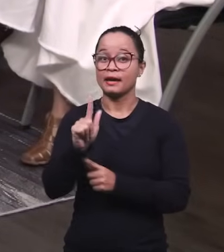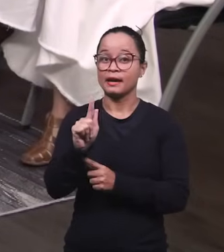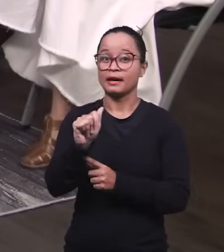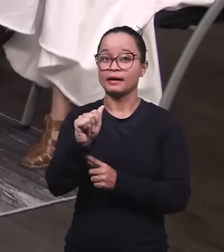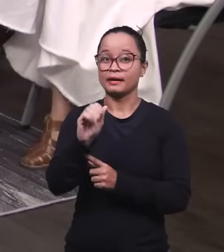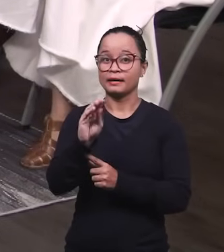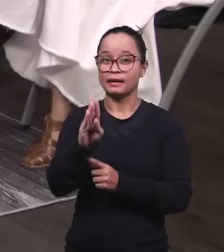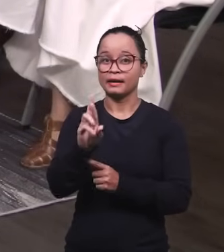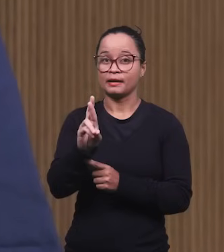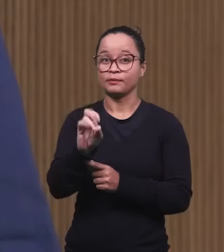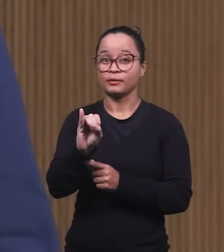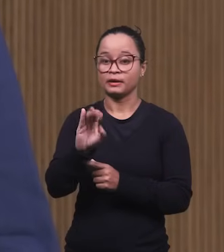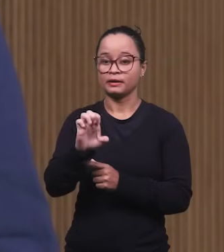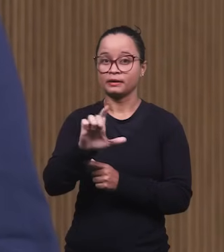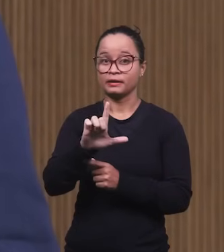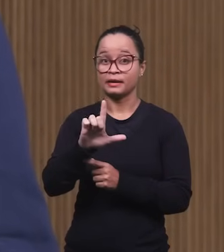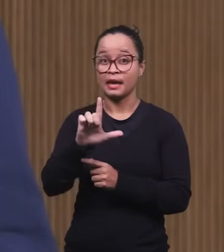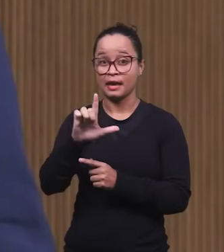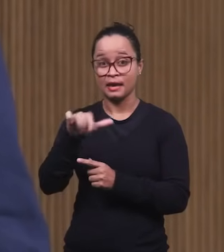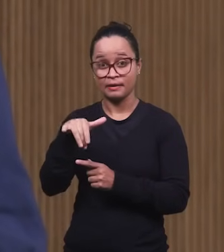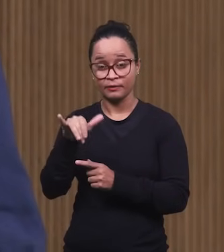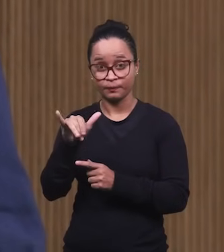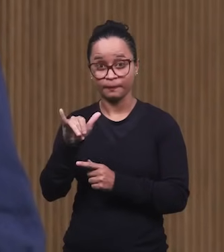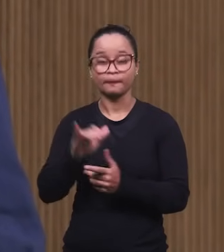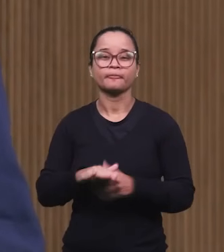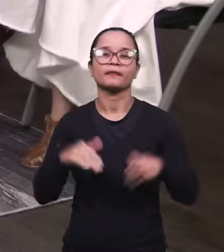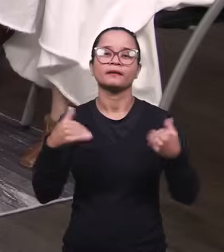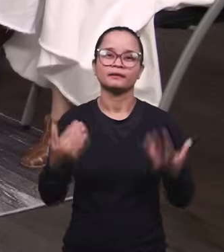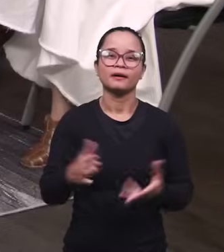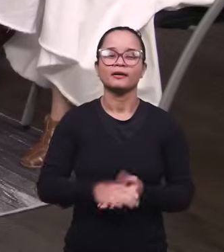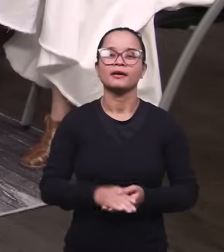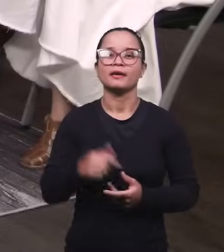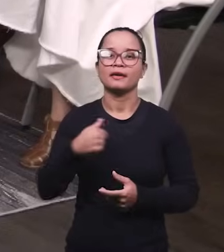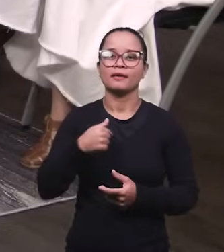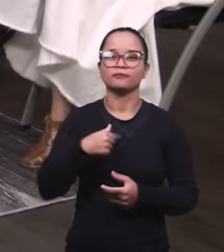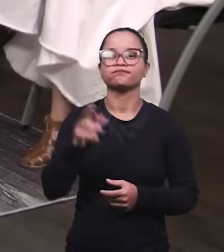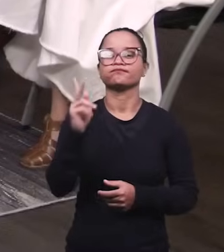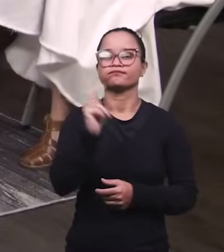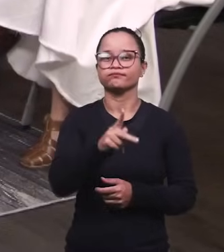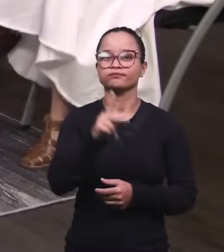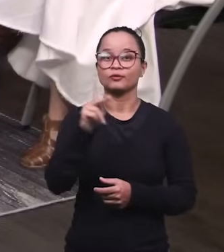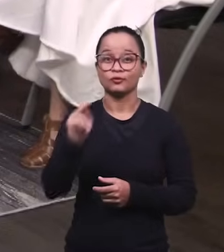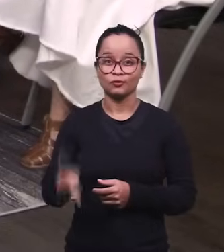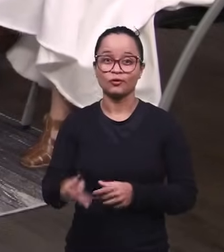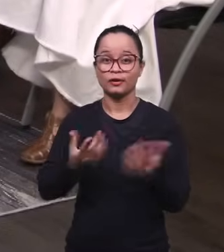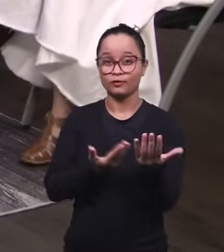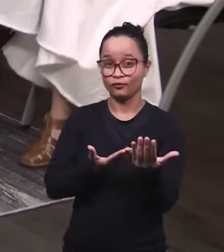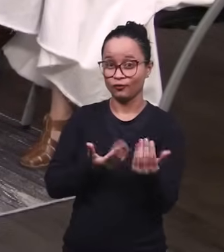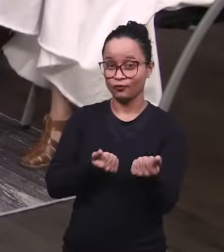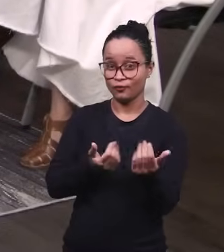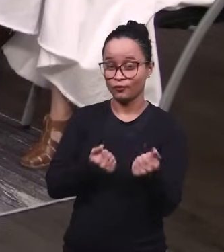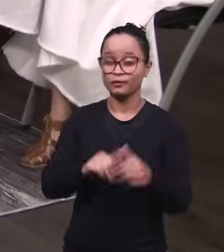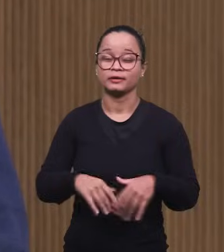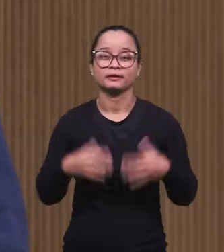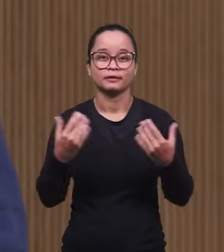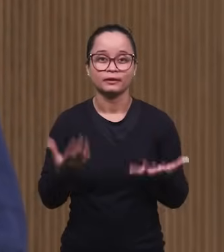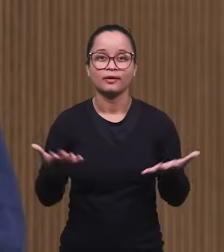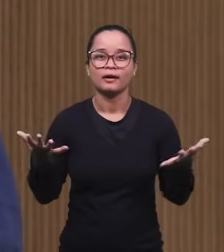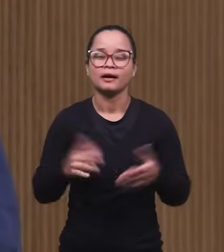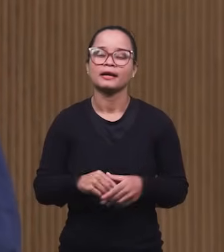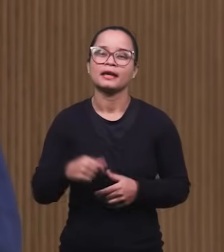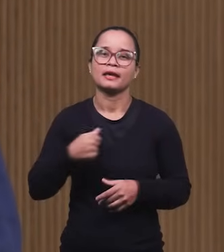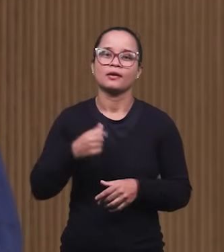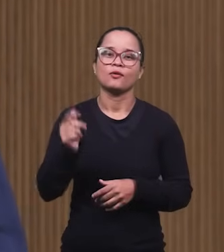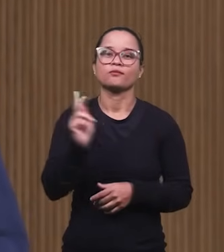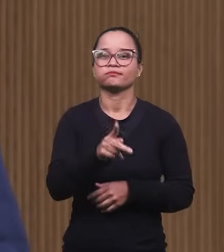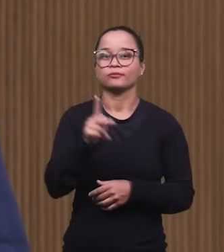sou Gabriele Possati, fui professora de jovens da Denise. Que bom! Então eu estou